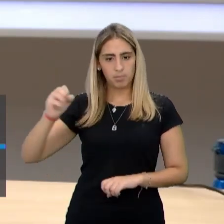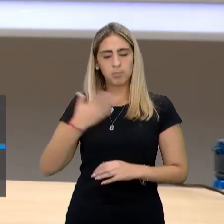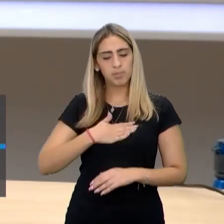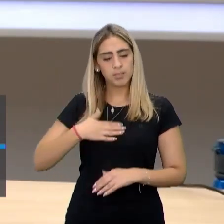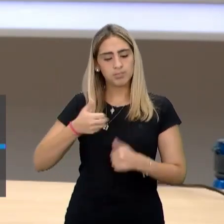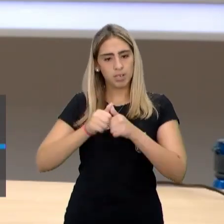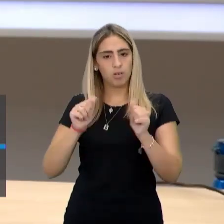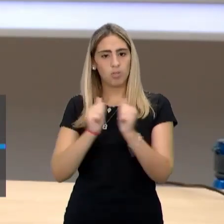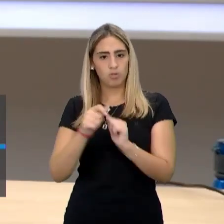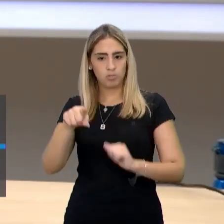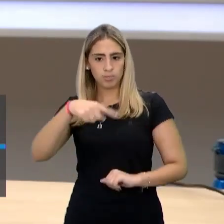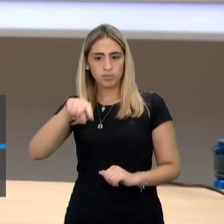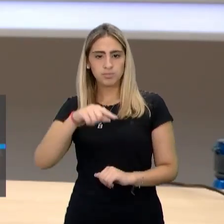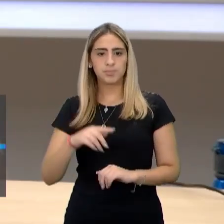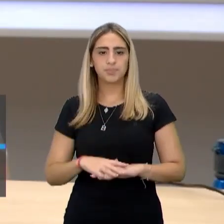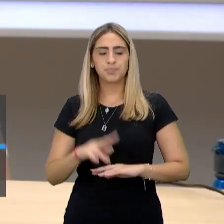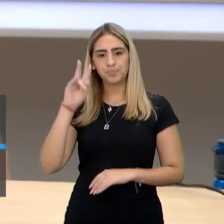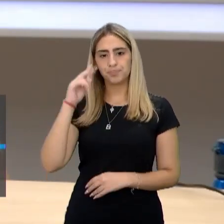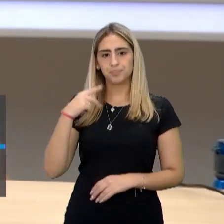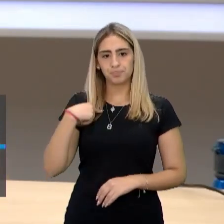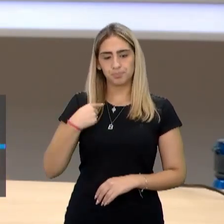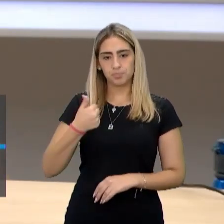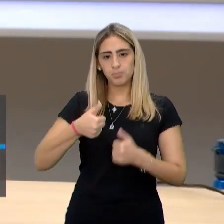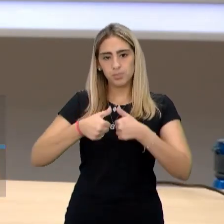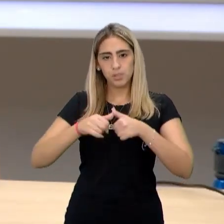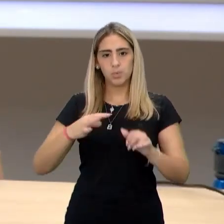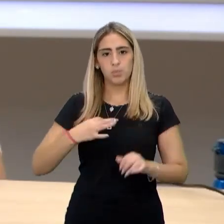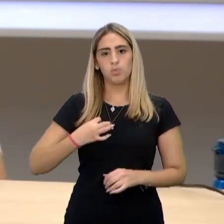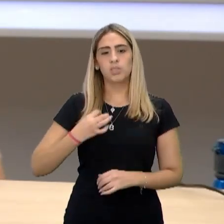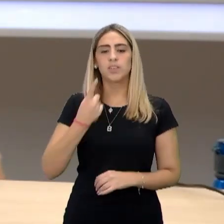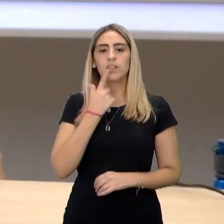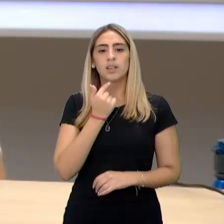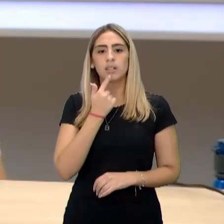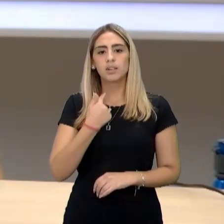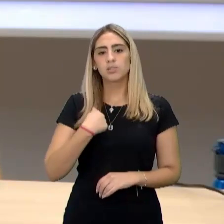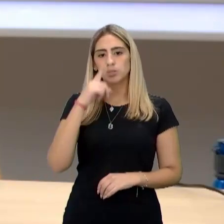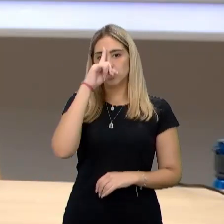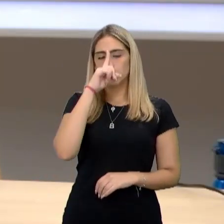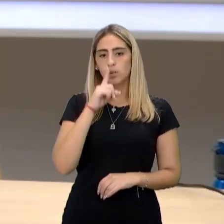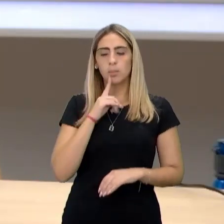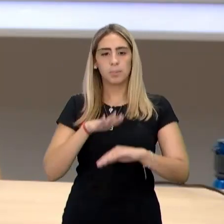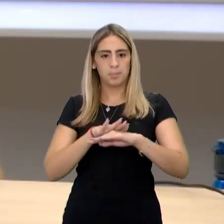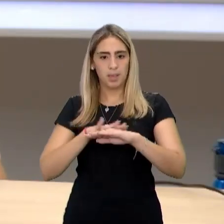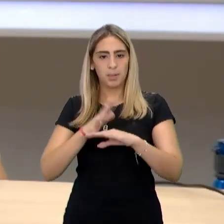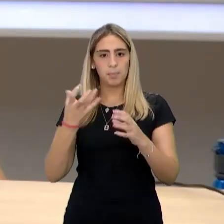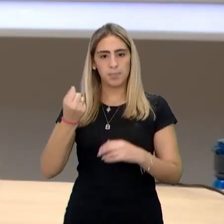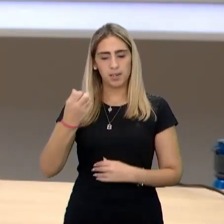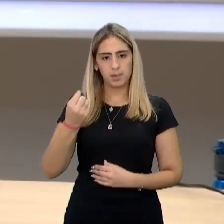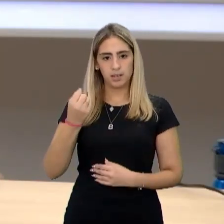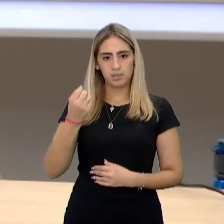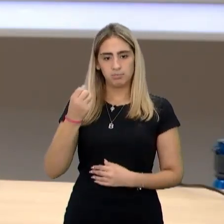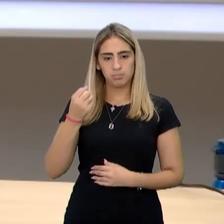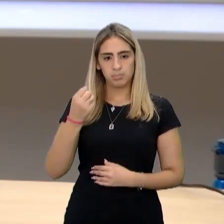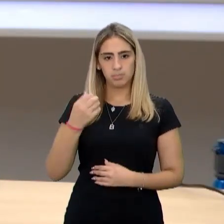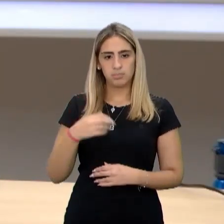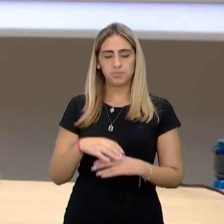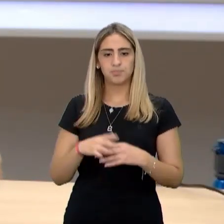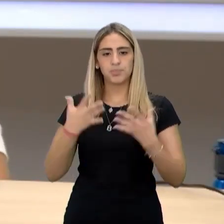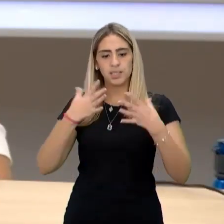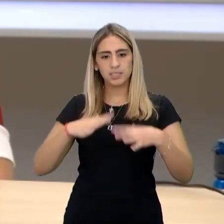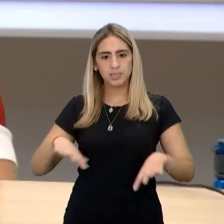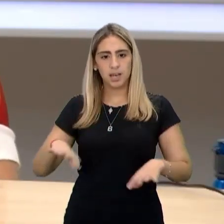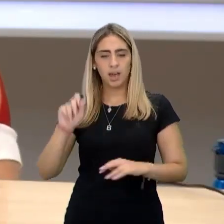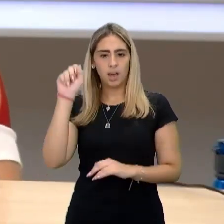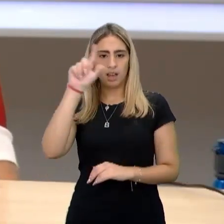vocês. Minha autodescrição: estou de uma blusa vermelha, sou loira, pele branca, uma saia azul,